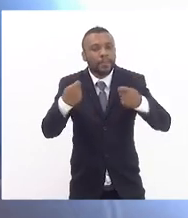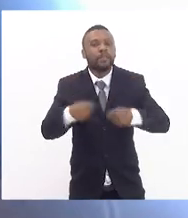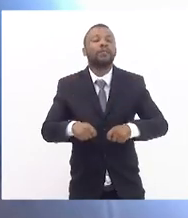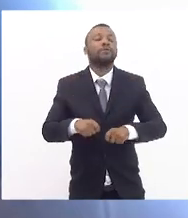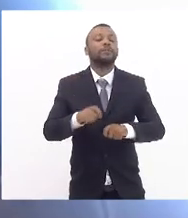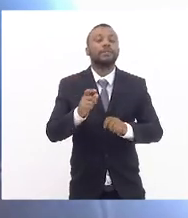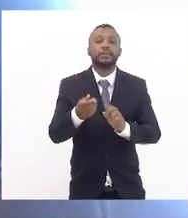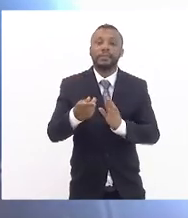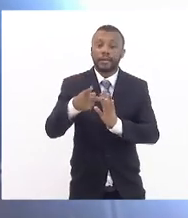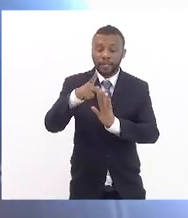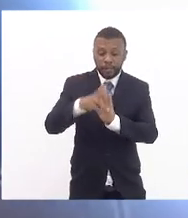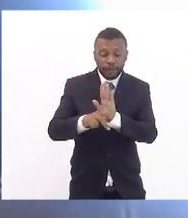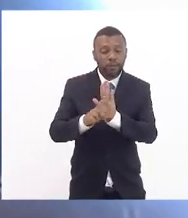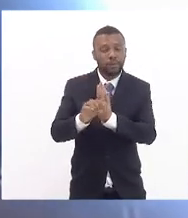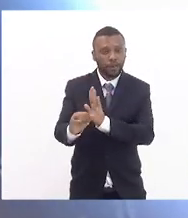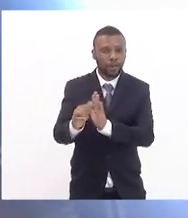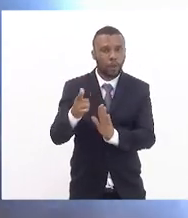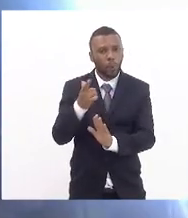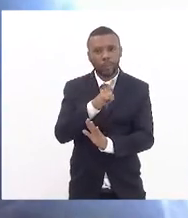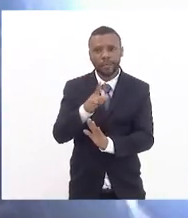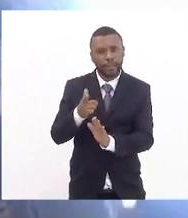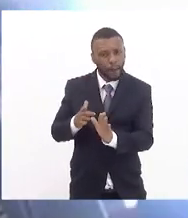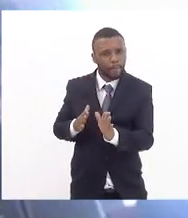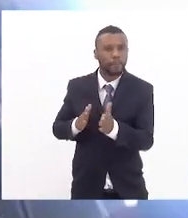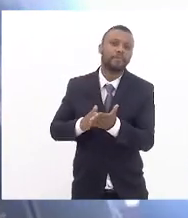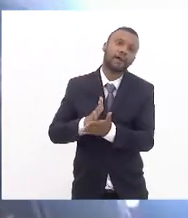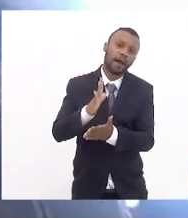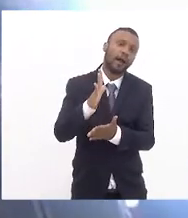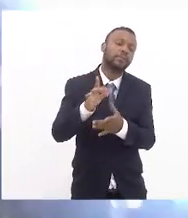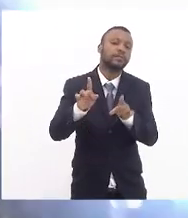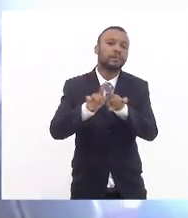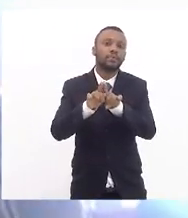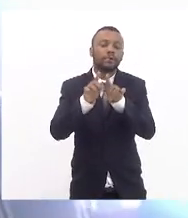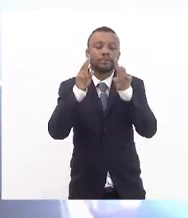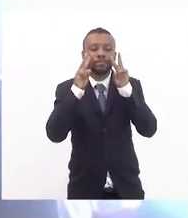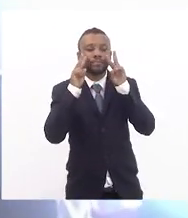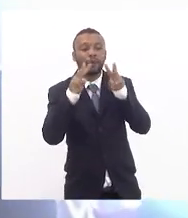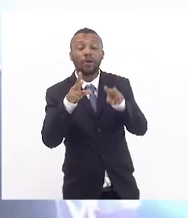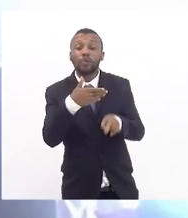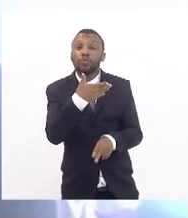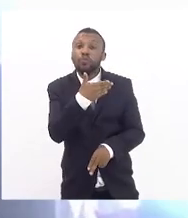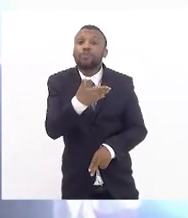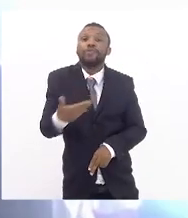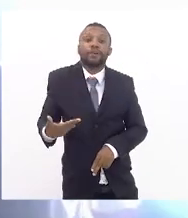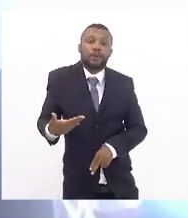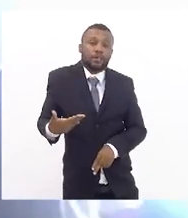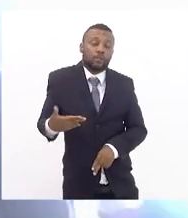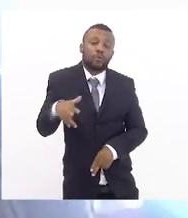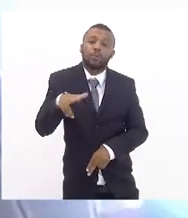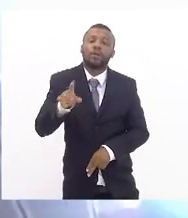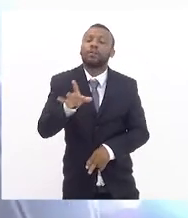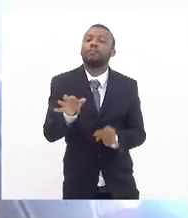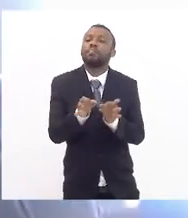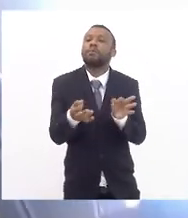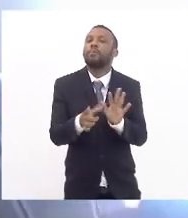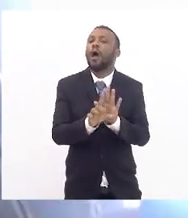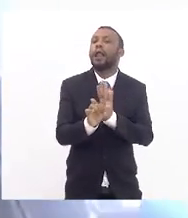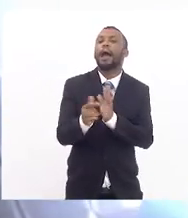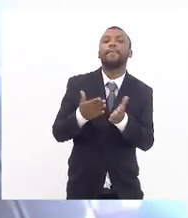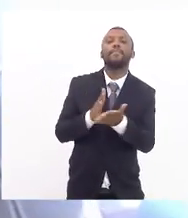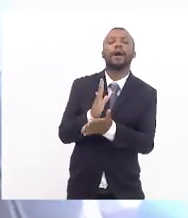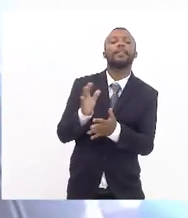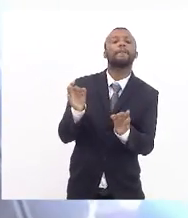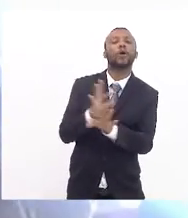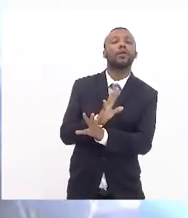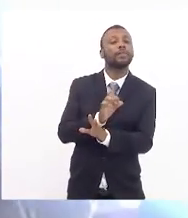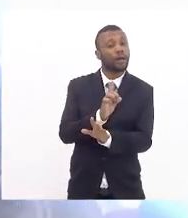esse projeto prospere, que ele prospere, inclusive, da perspectiva do executivo, não seja apenas uma legislação aqui aprovada.